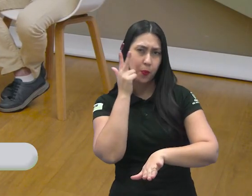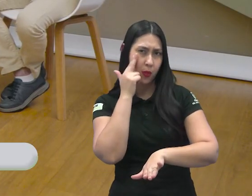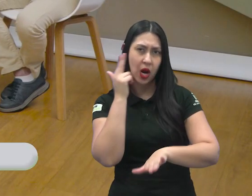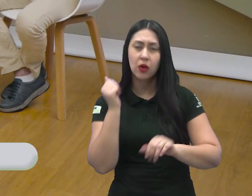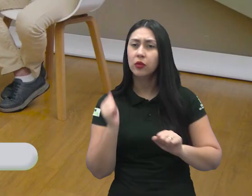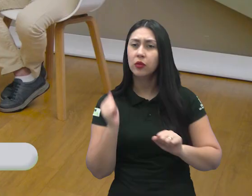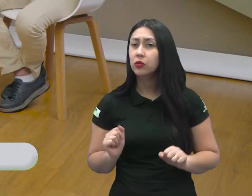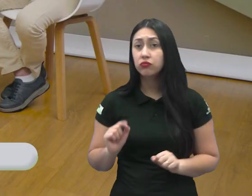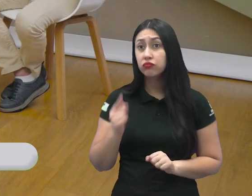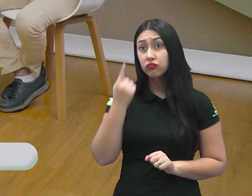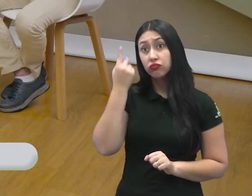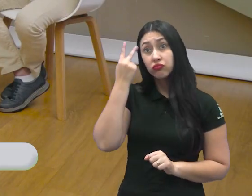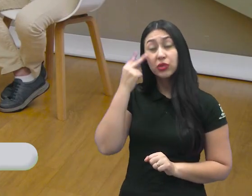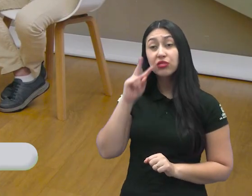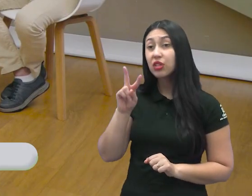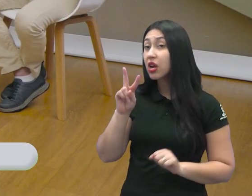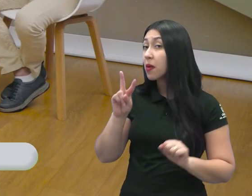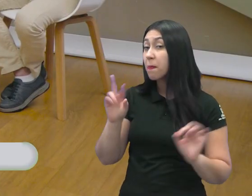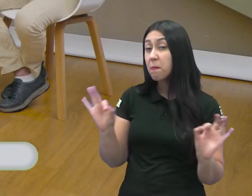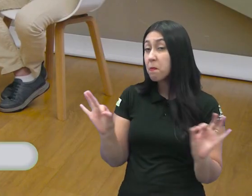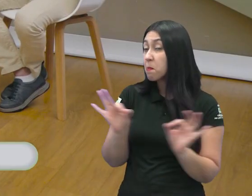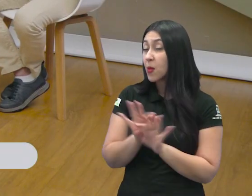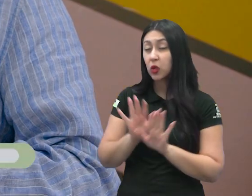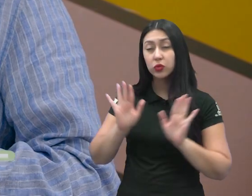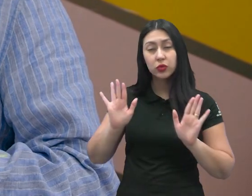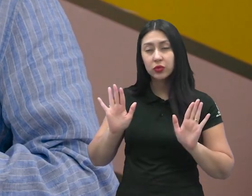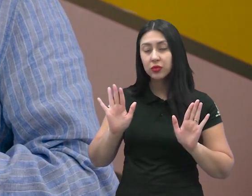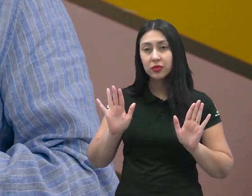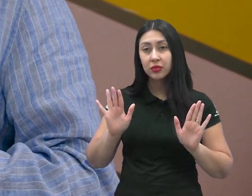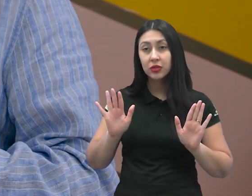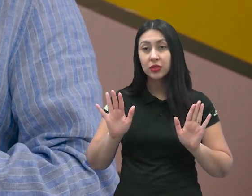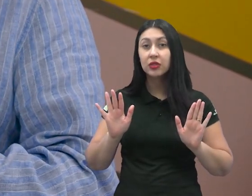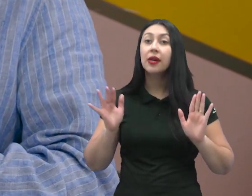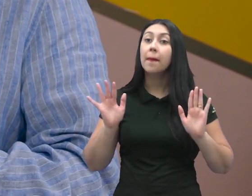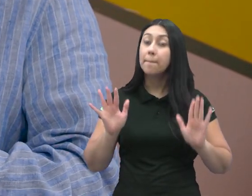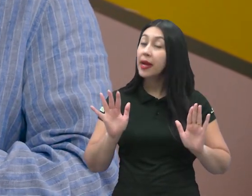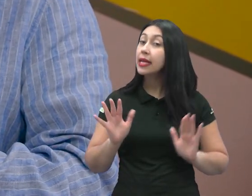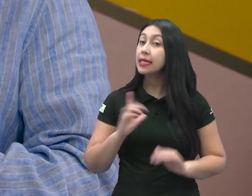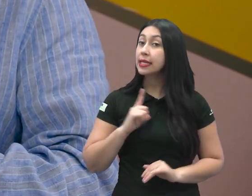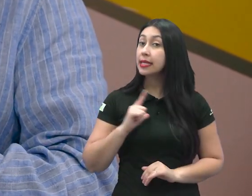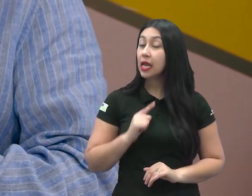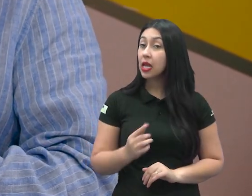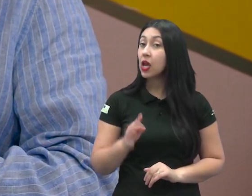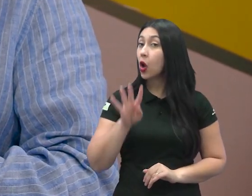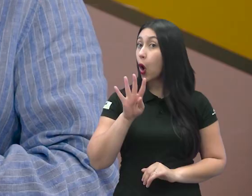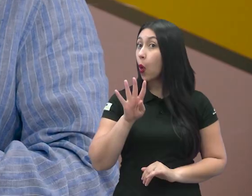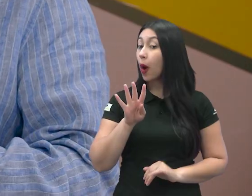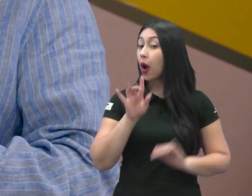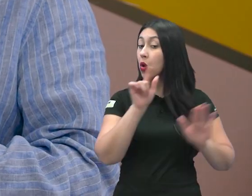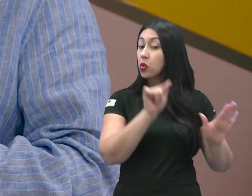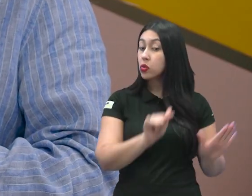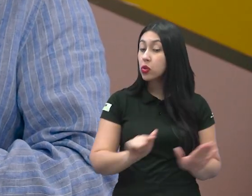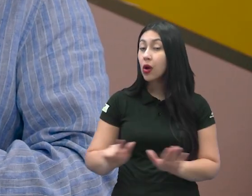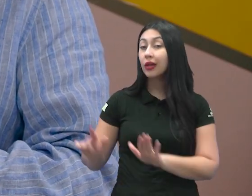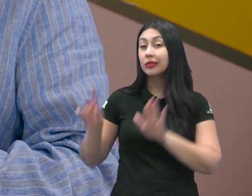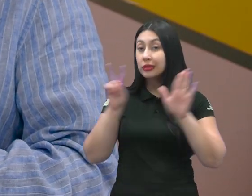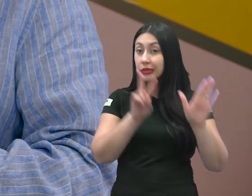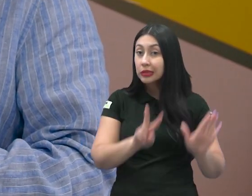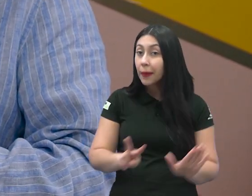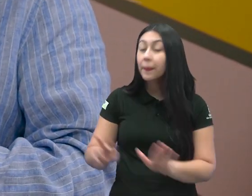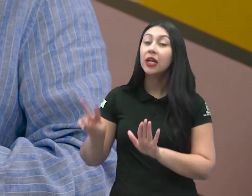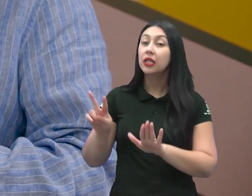cirurgia. Pode pisar normalmente as 4 semanas nas quais o osso consolida, ou seja, ele cola no